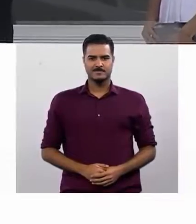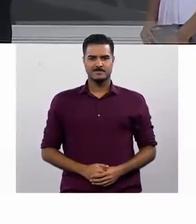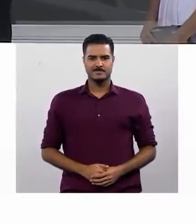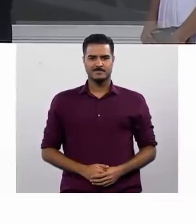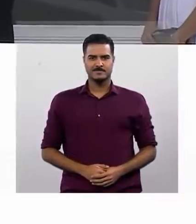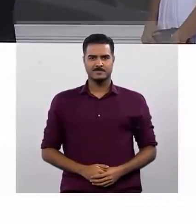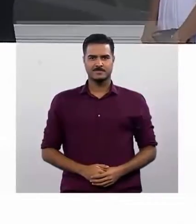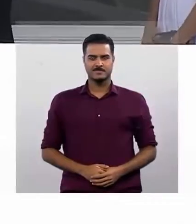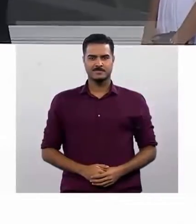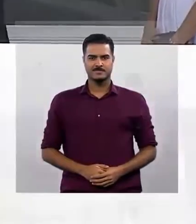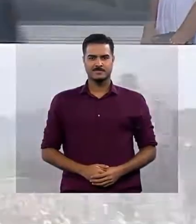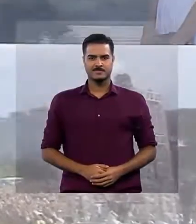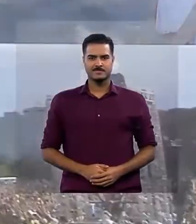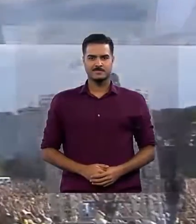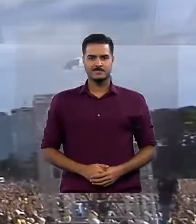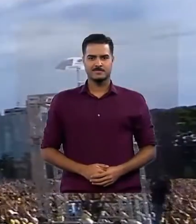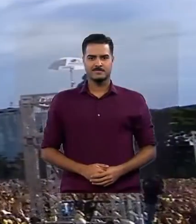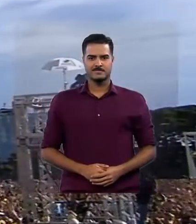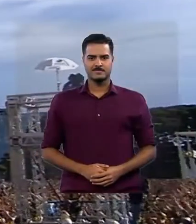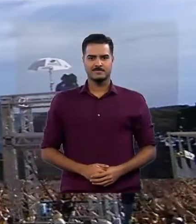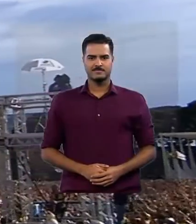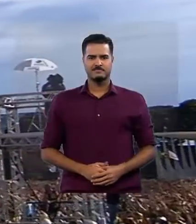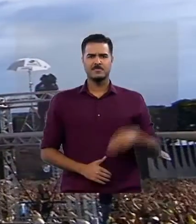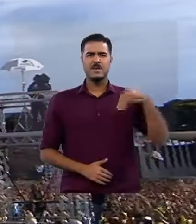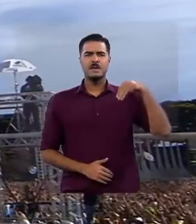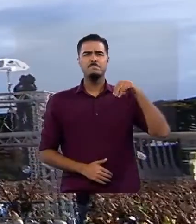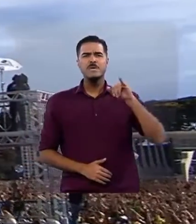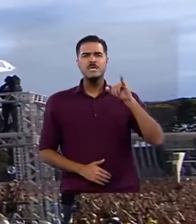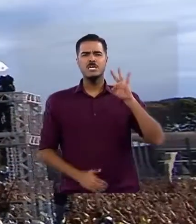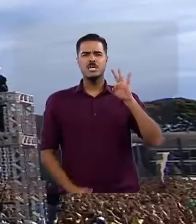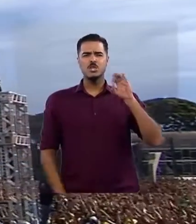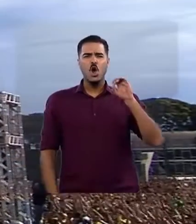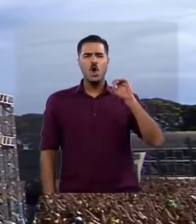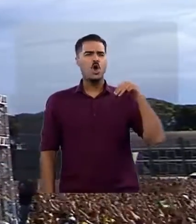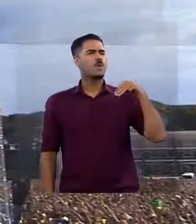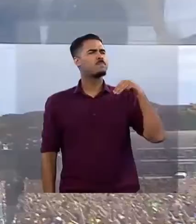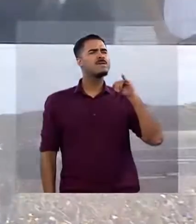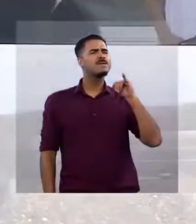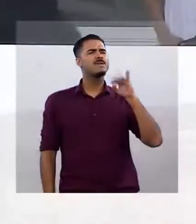filho amado. Acho que você pode cantar isso para a pessoa que está do seu lado.